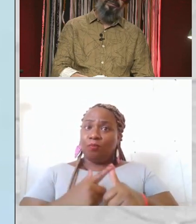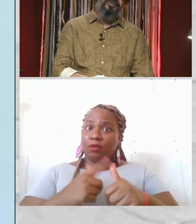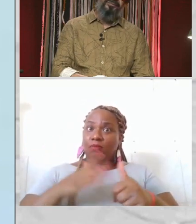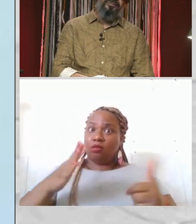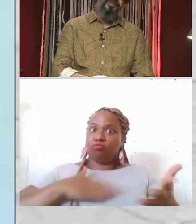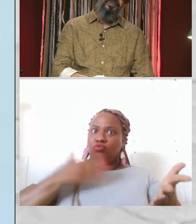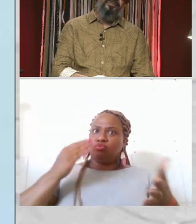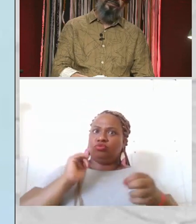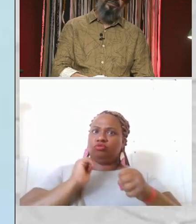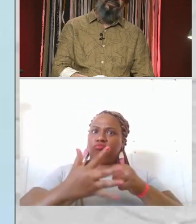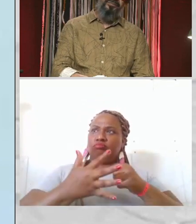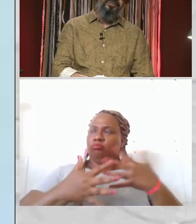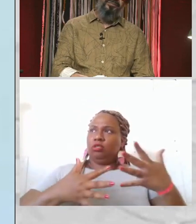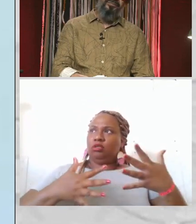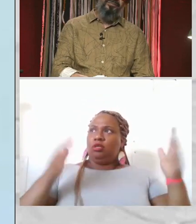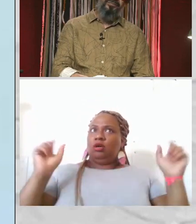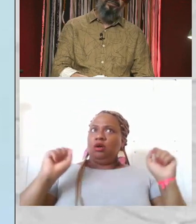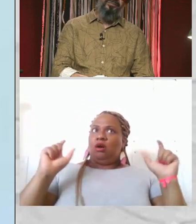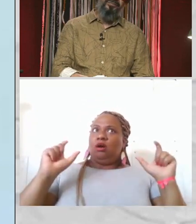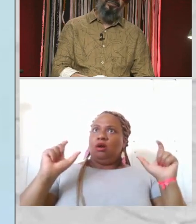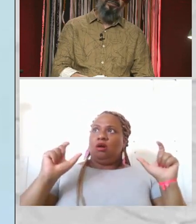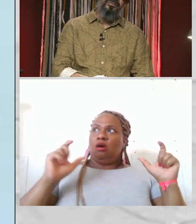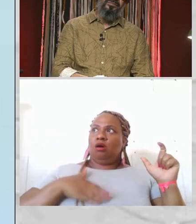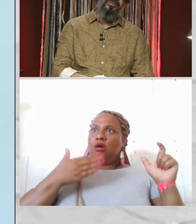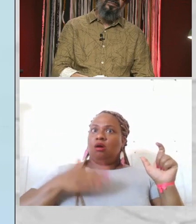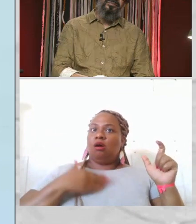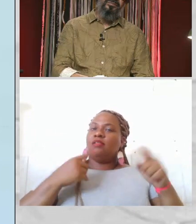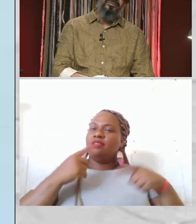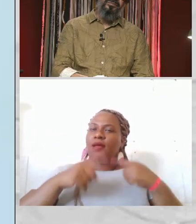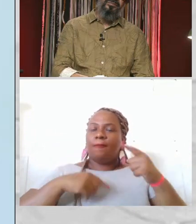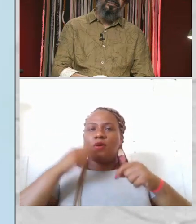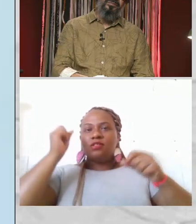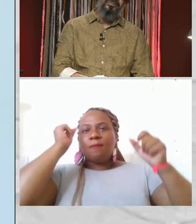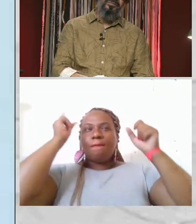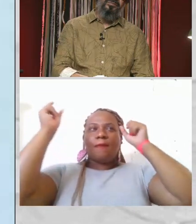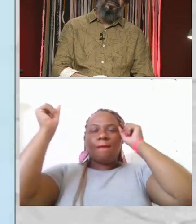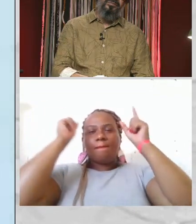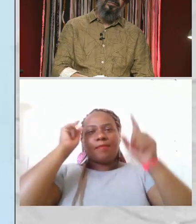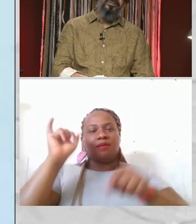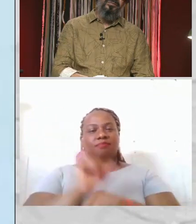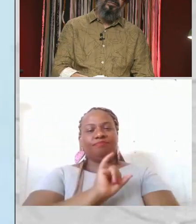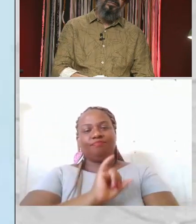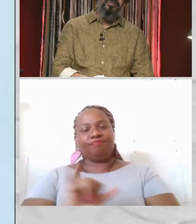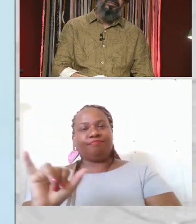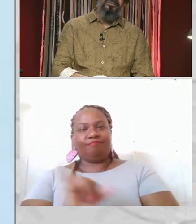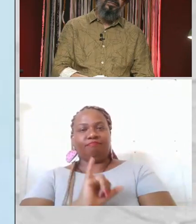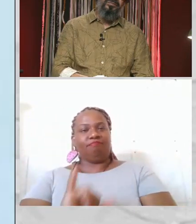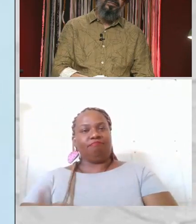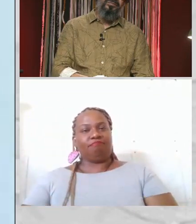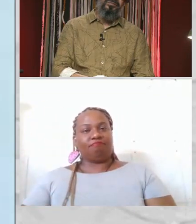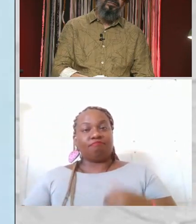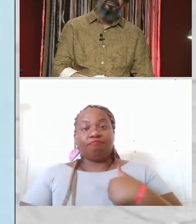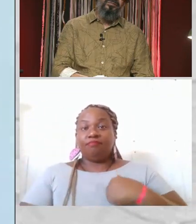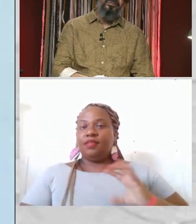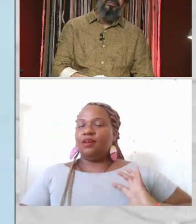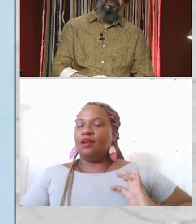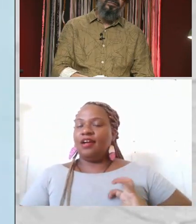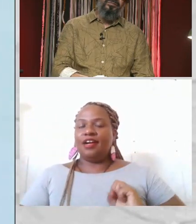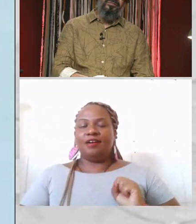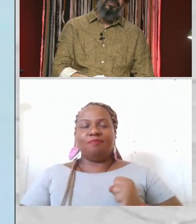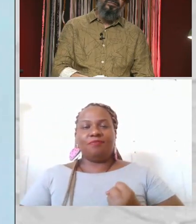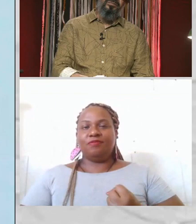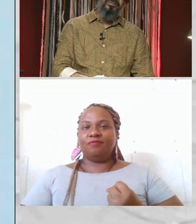a se reinventar. Uma coisa, por exemplo, que chegou para mim, eu não sei nem. Bom, eu sou muito fã de poesia, sempre fui, você sabe